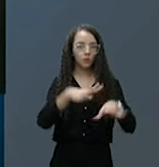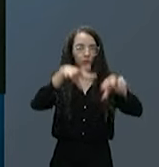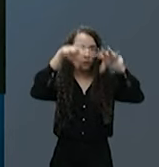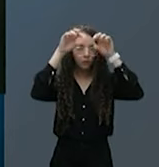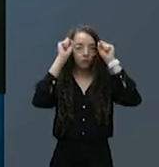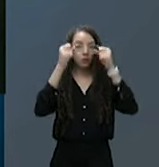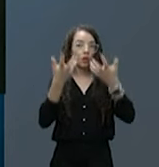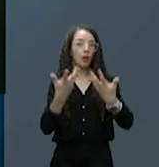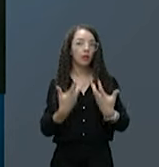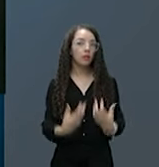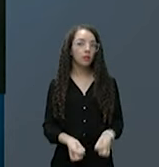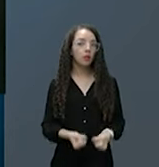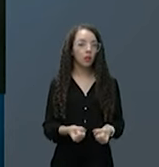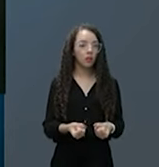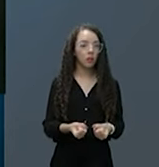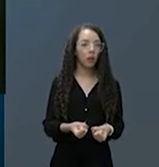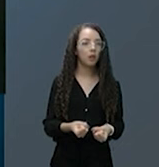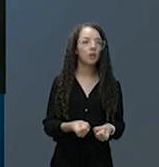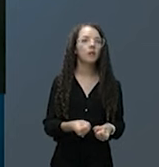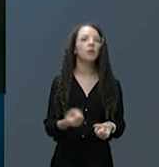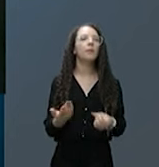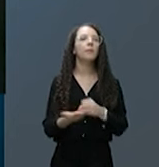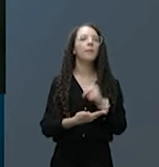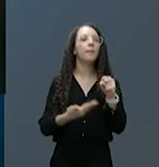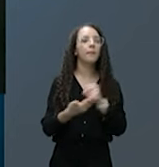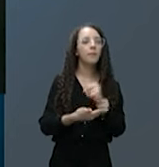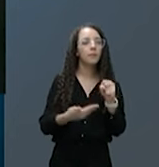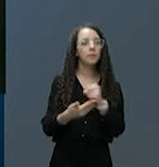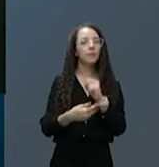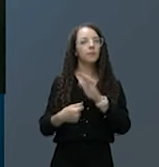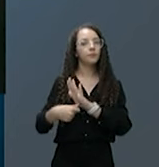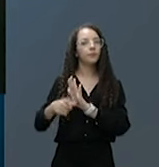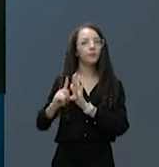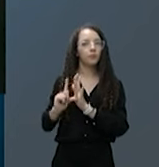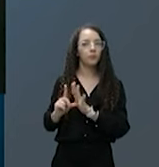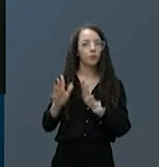em face de decisão baseada em precedente qualificado,